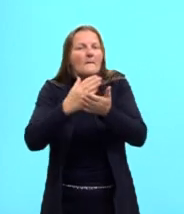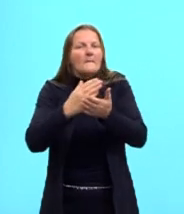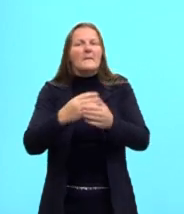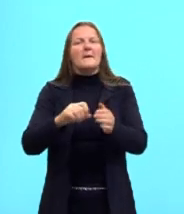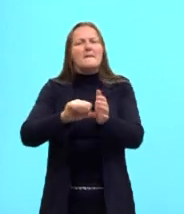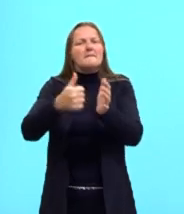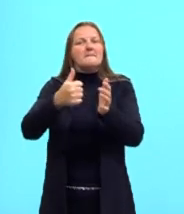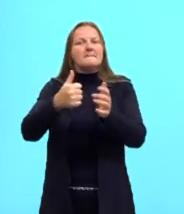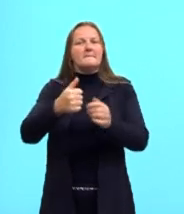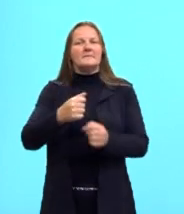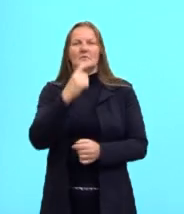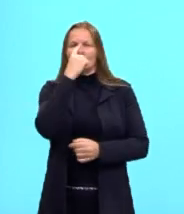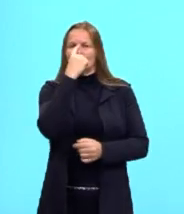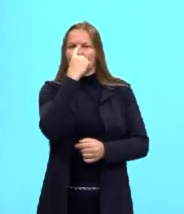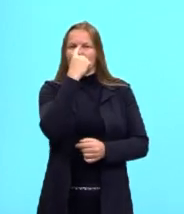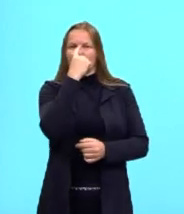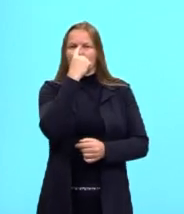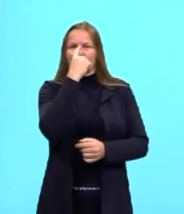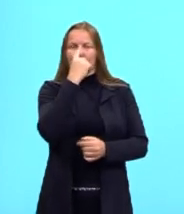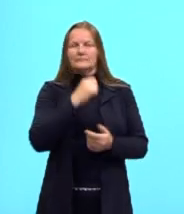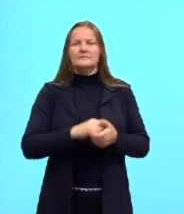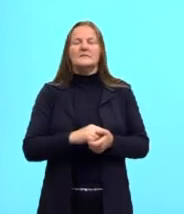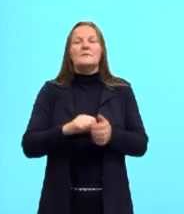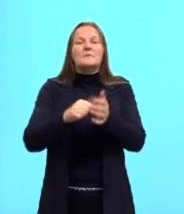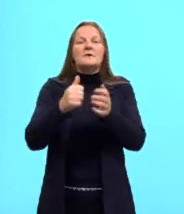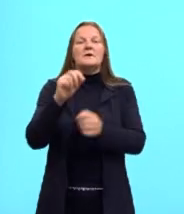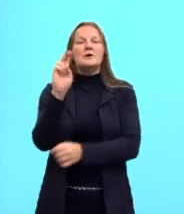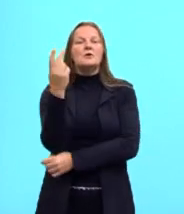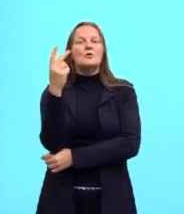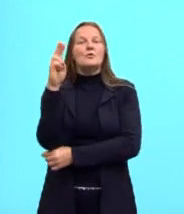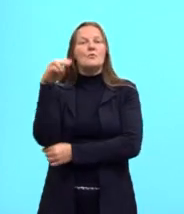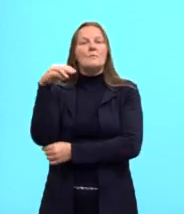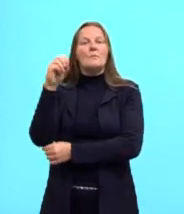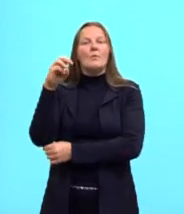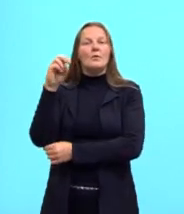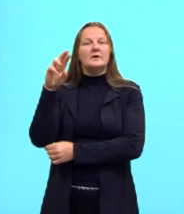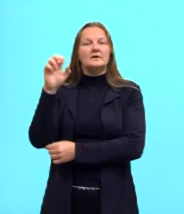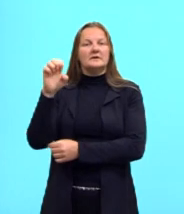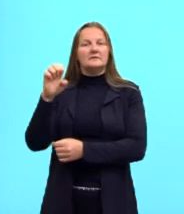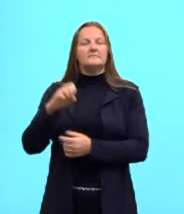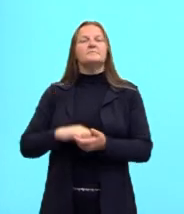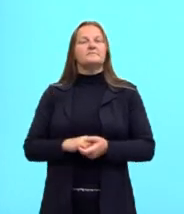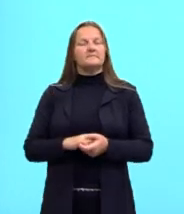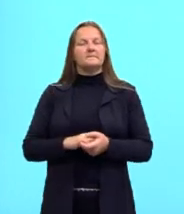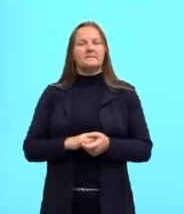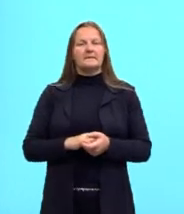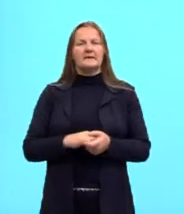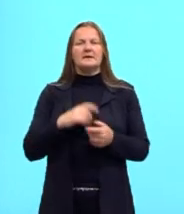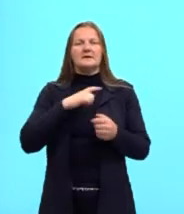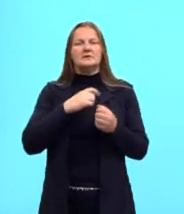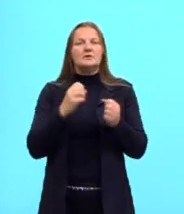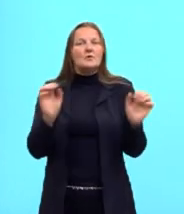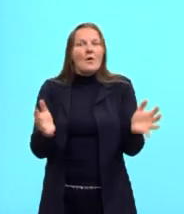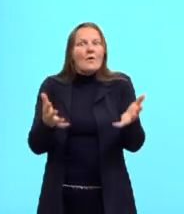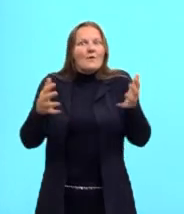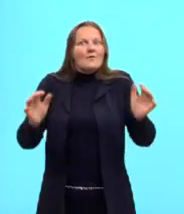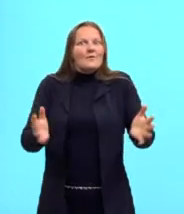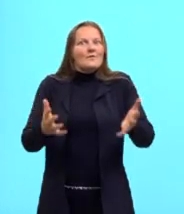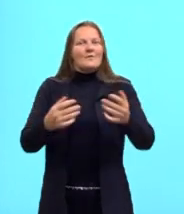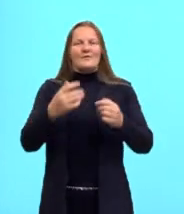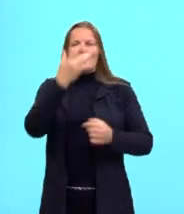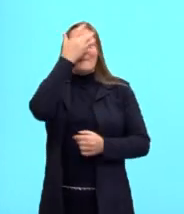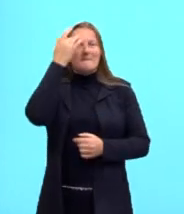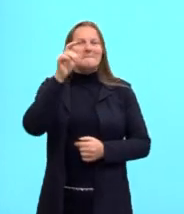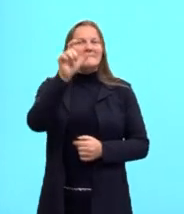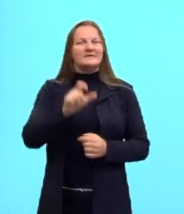que vem da palavra humorê de modo geral ele significa disposição do ânimo de uma